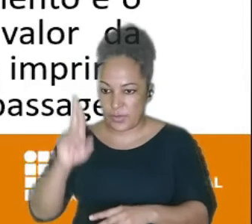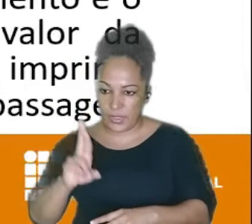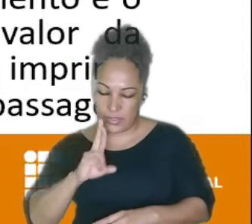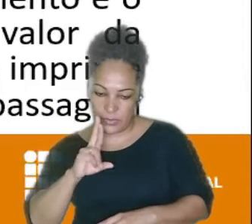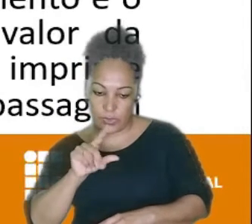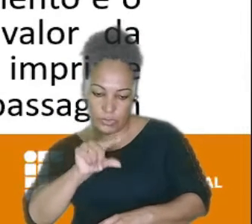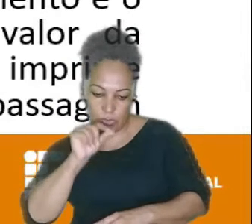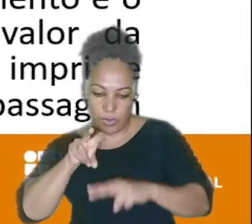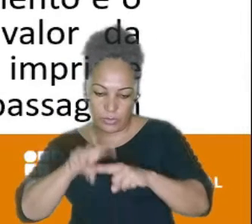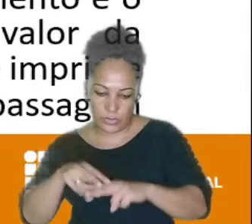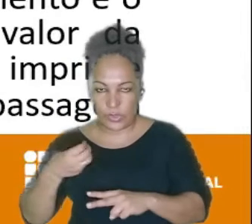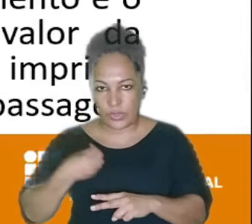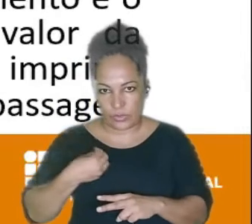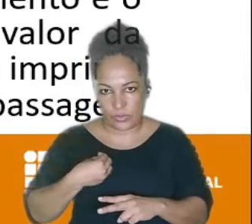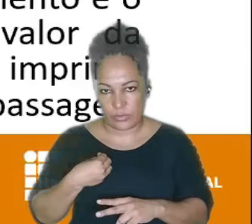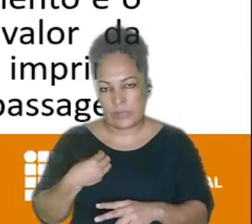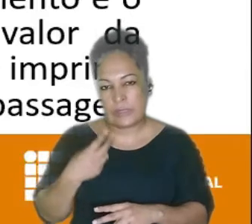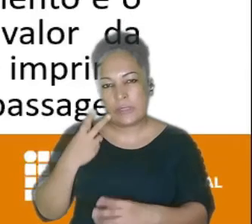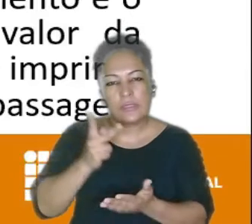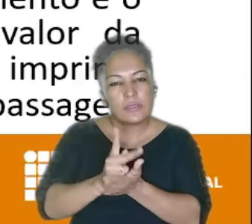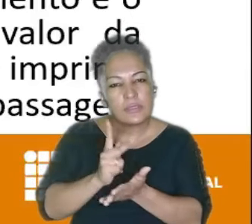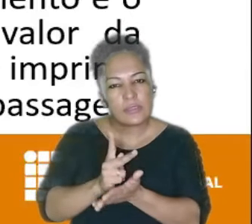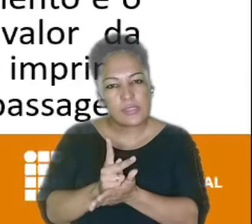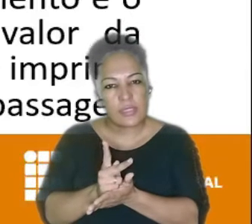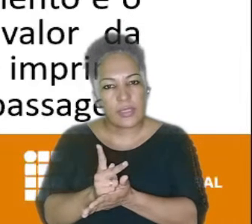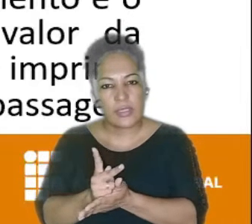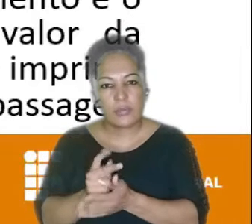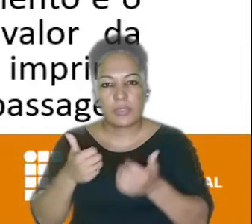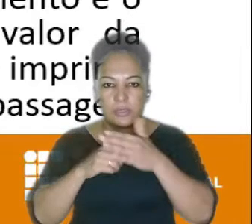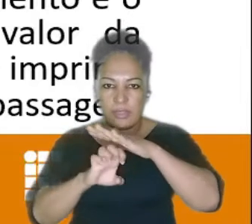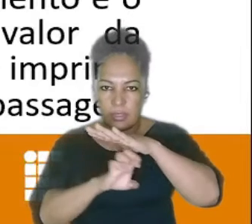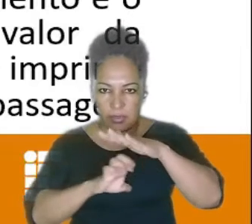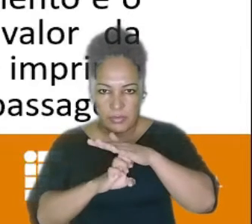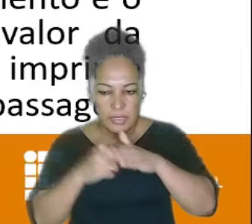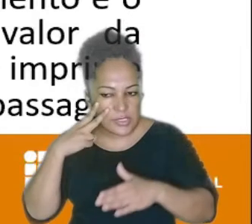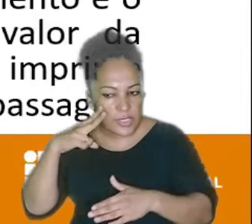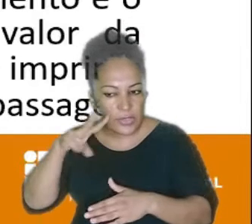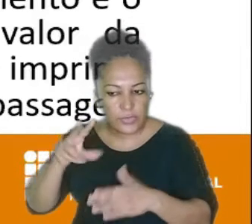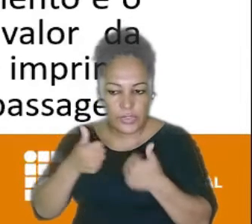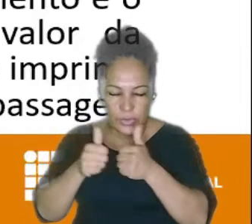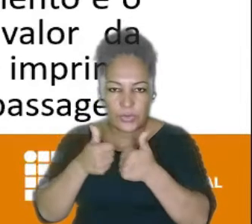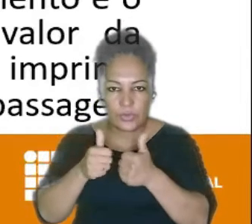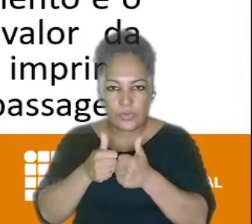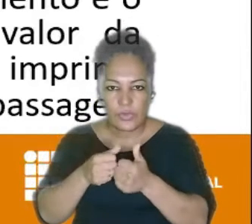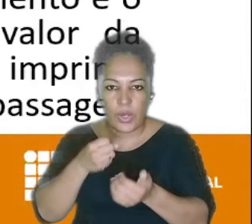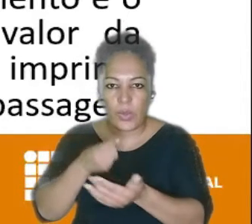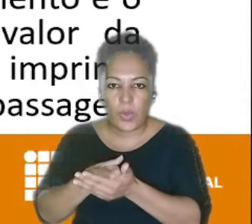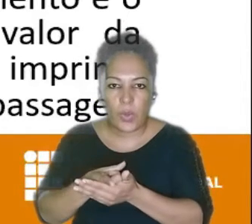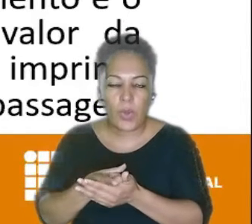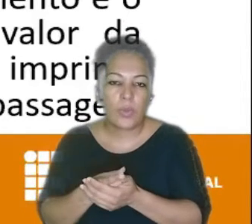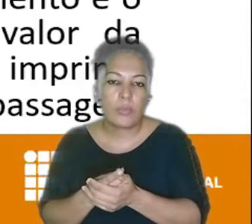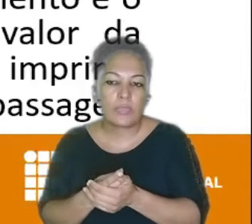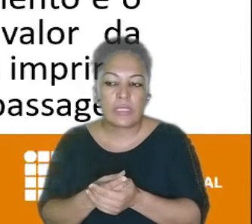E após o passageiro escolher, normalmente aqui, nas empresas que eu já vi lá no guichê da rodoviária,